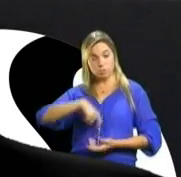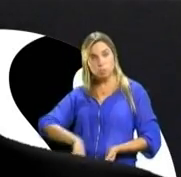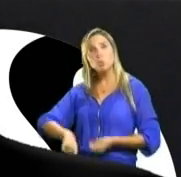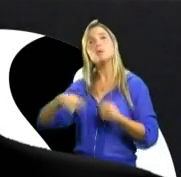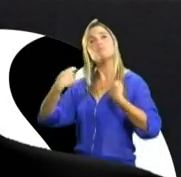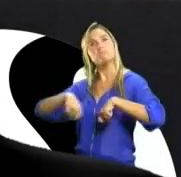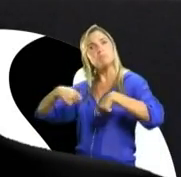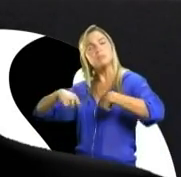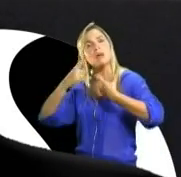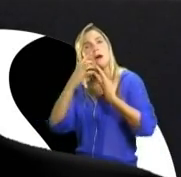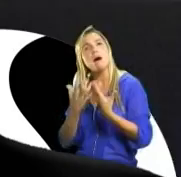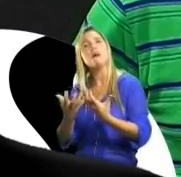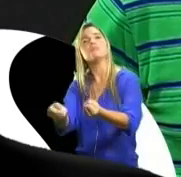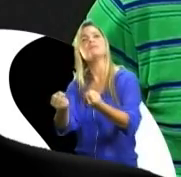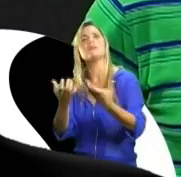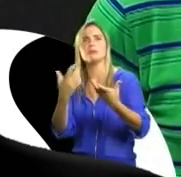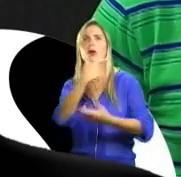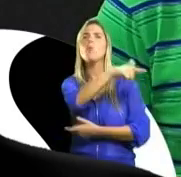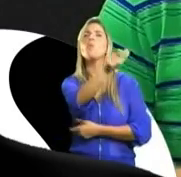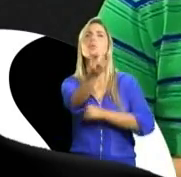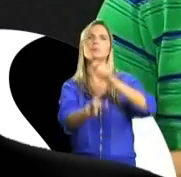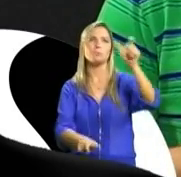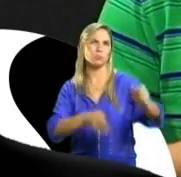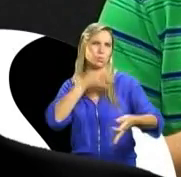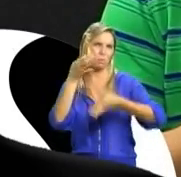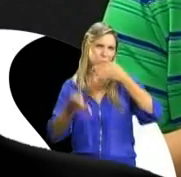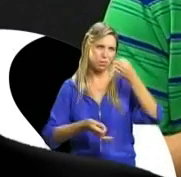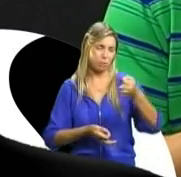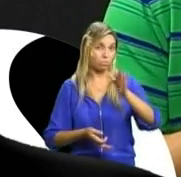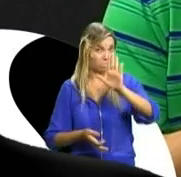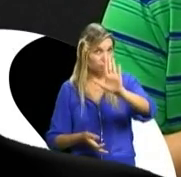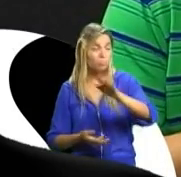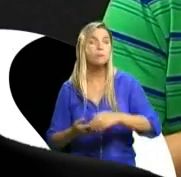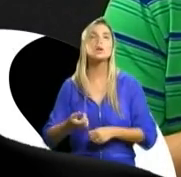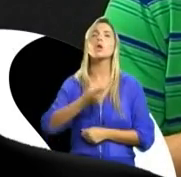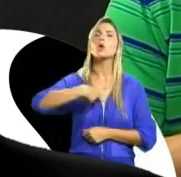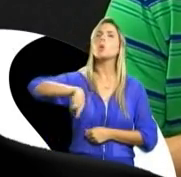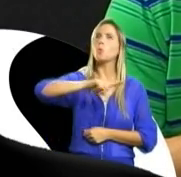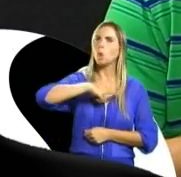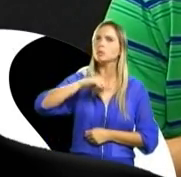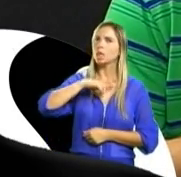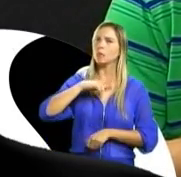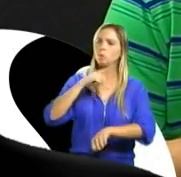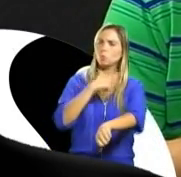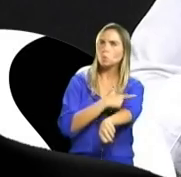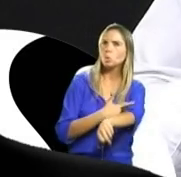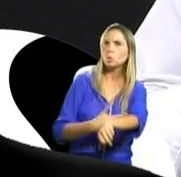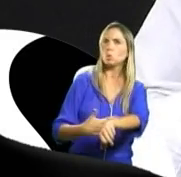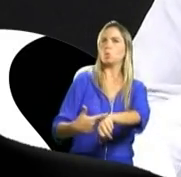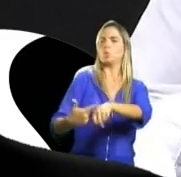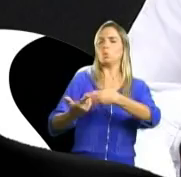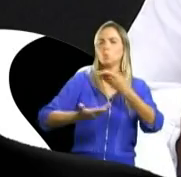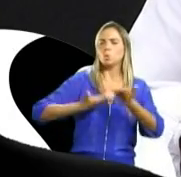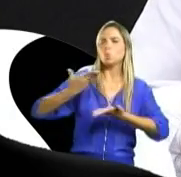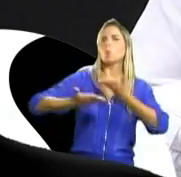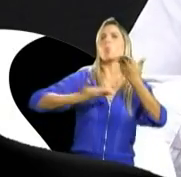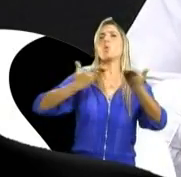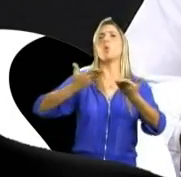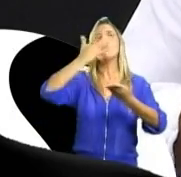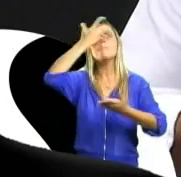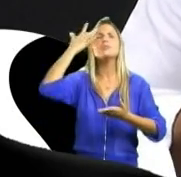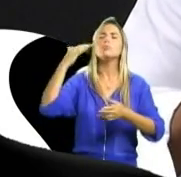das bases interessantes para a gente partir de uma discussão, né? Até que ponto a educação, então, na construção do sujeito, enquanto uma pessoa